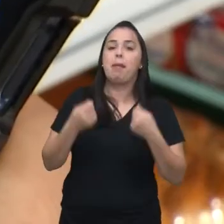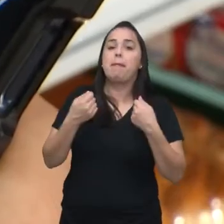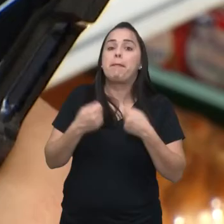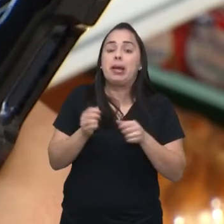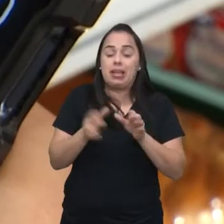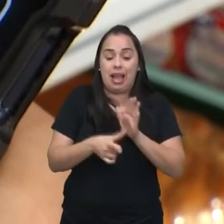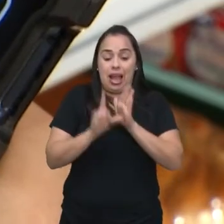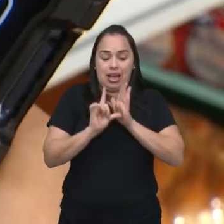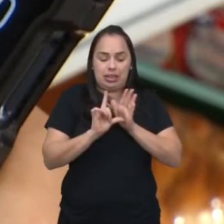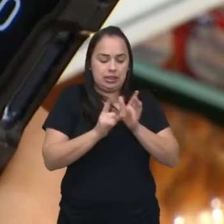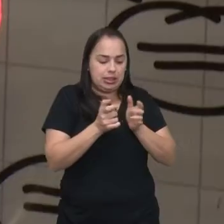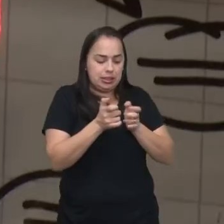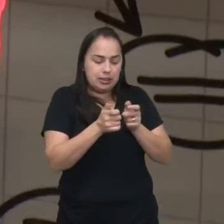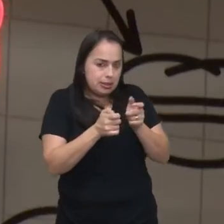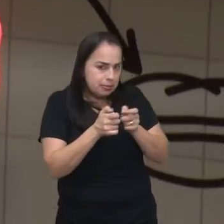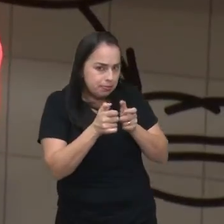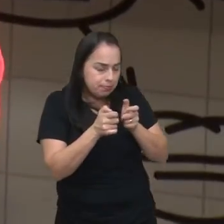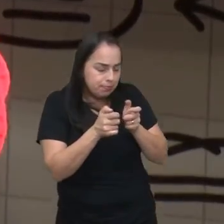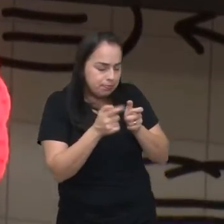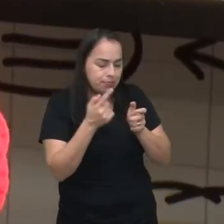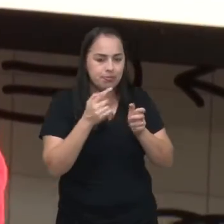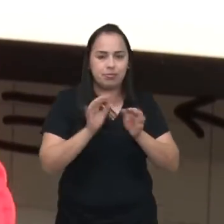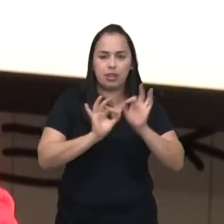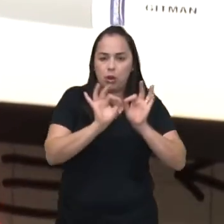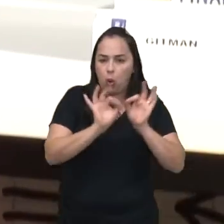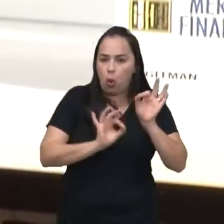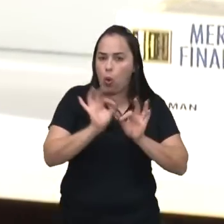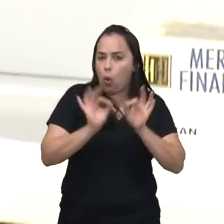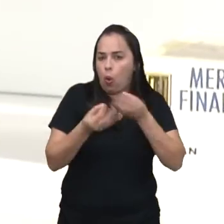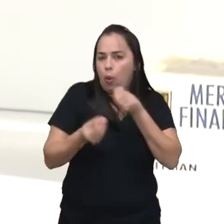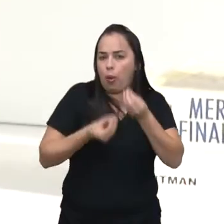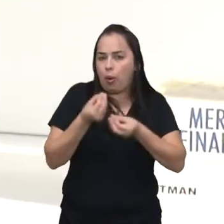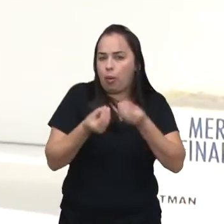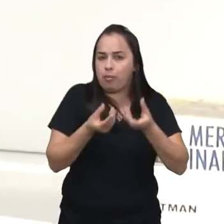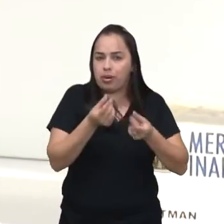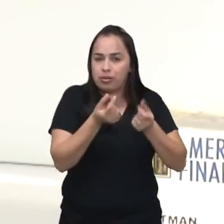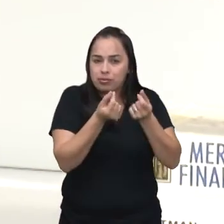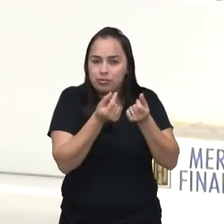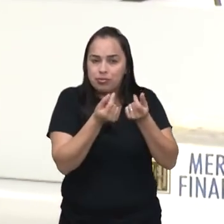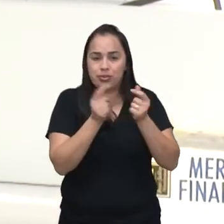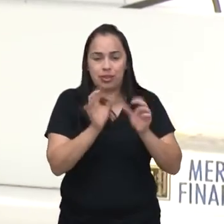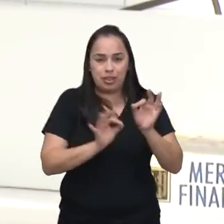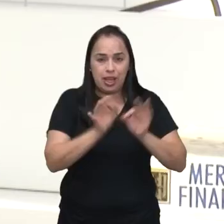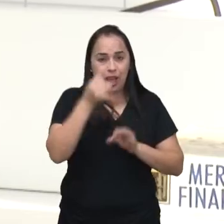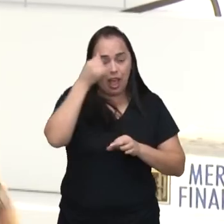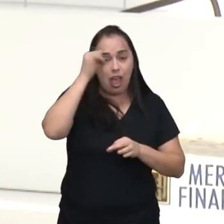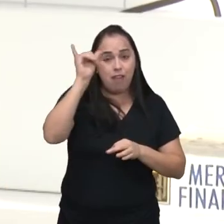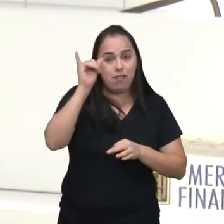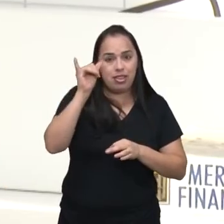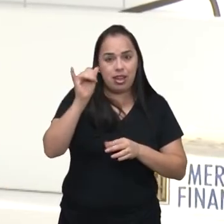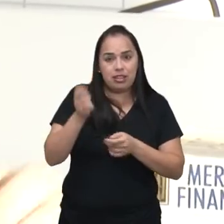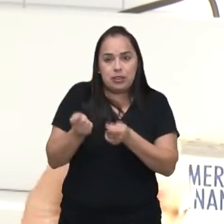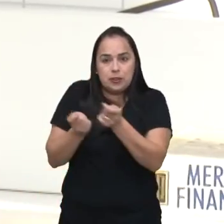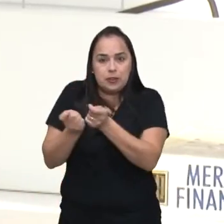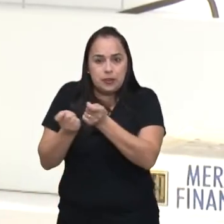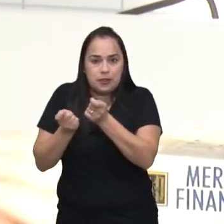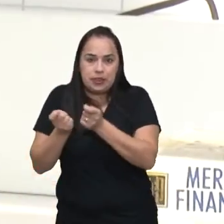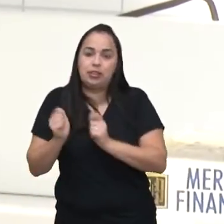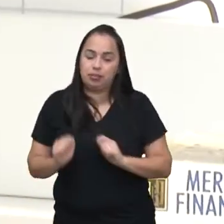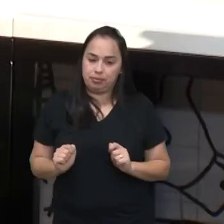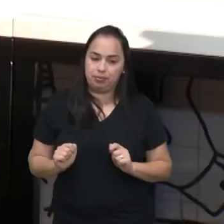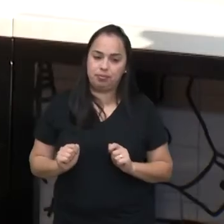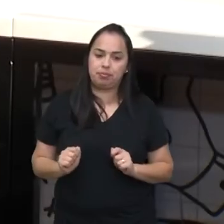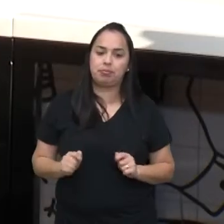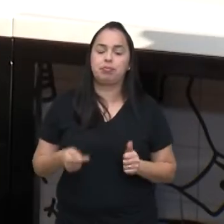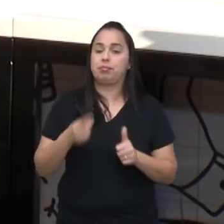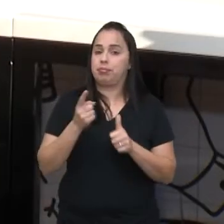é preciso se programar a especialista explica como se organizar financeiramente e evitar passar apertos durante